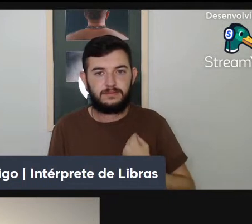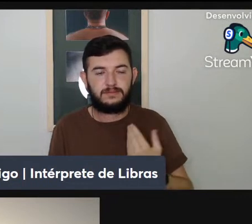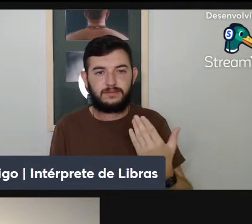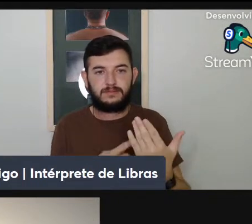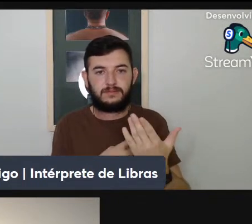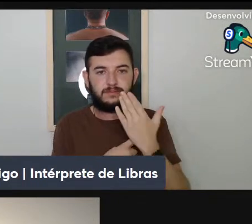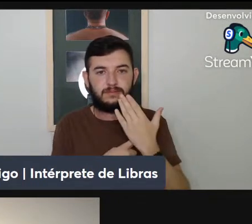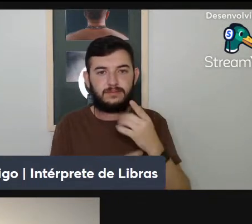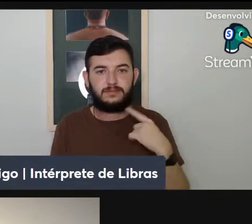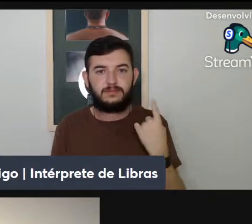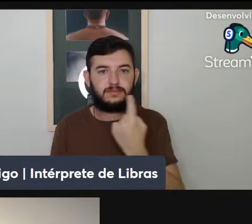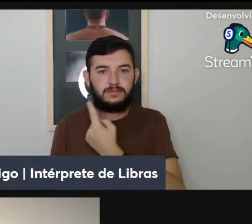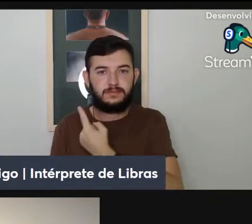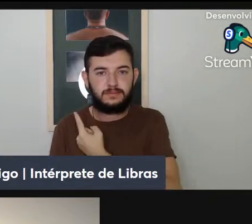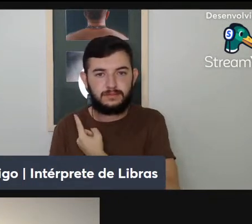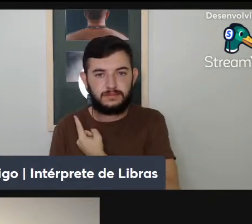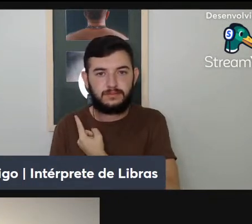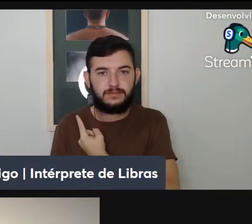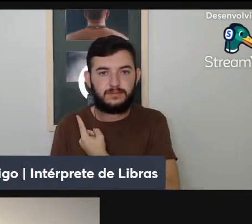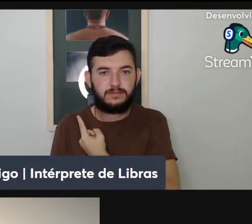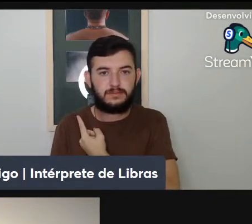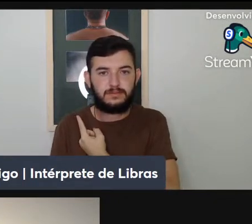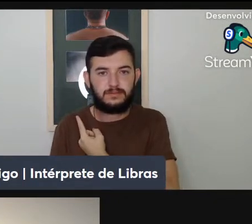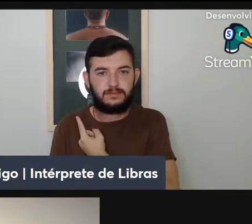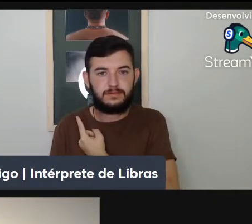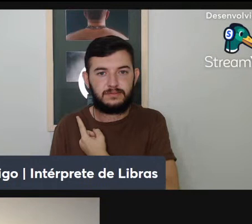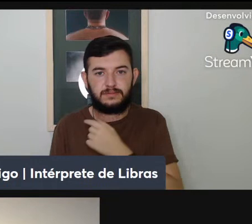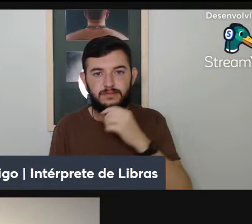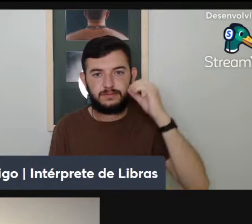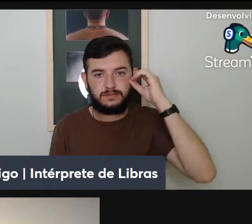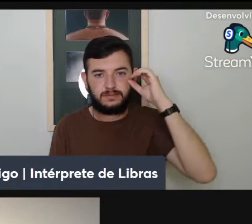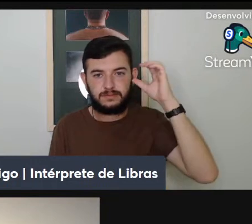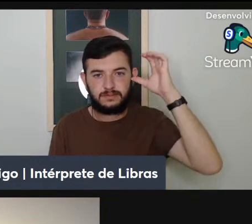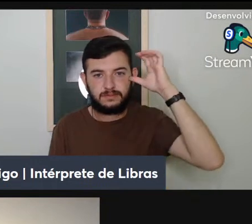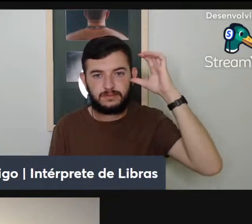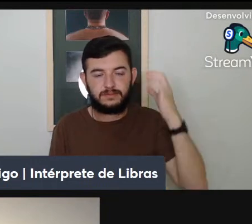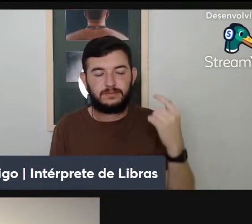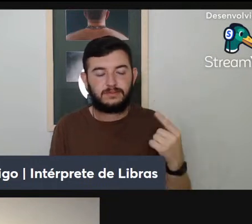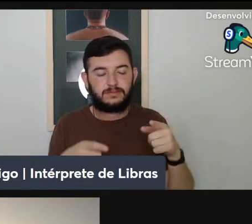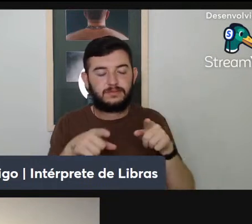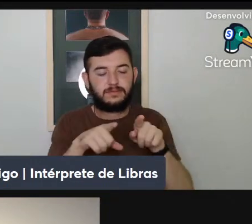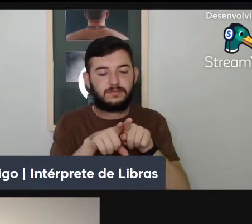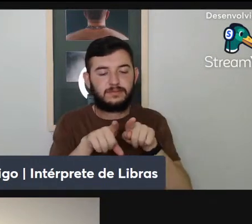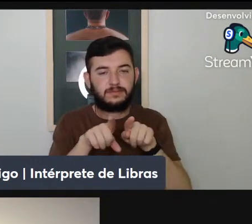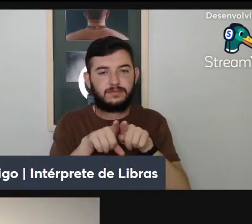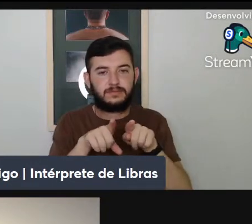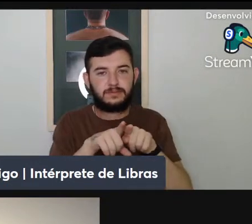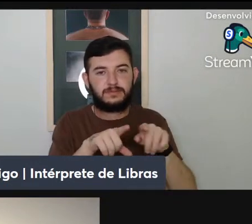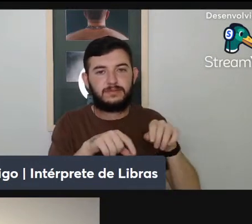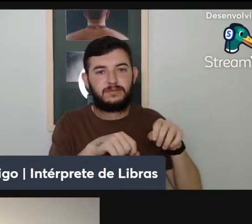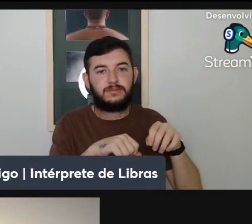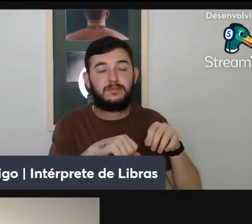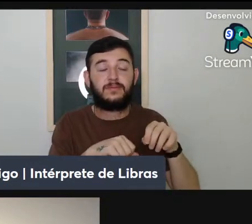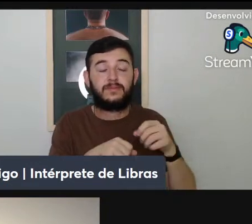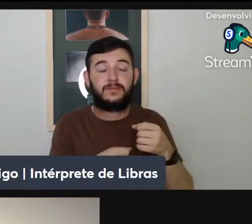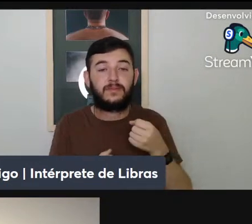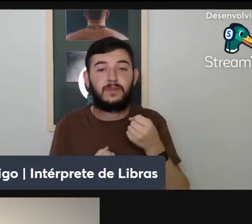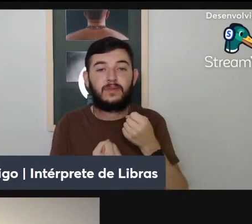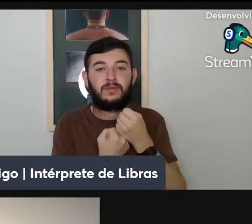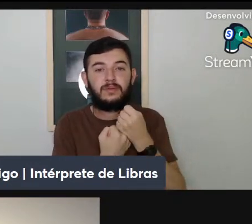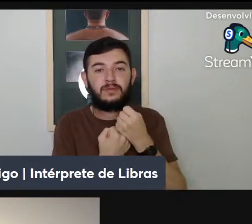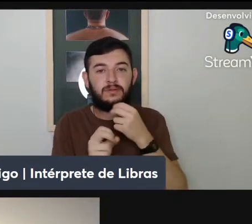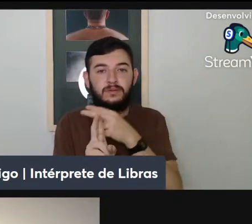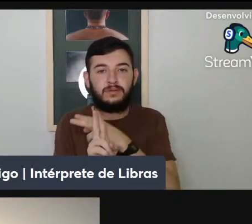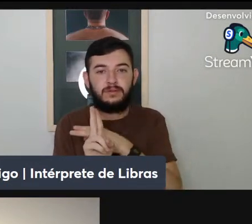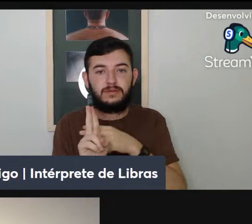ajudado, compartilhado conosco todo o seu conhecimento e junto com o apoio institucional,